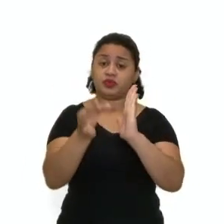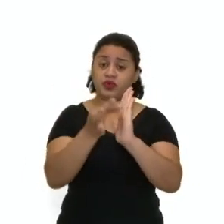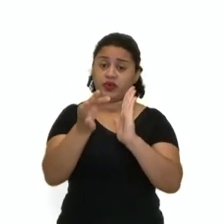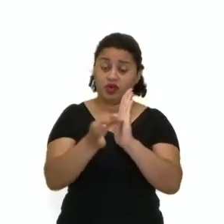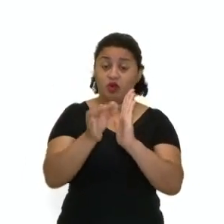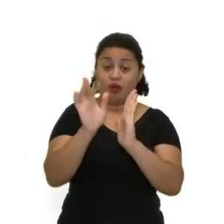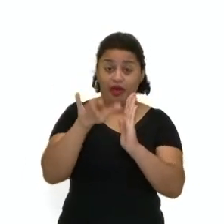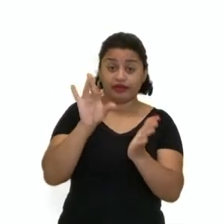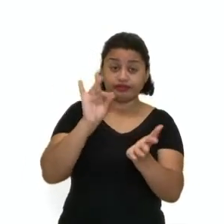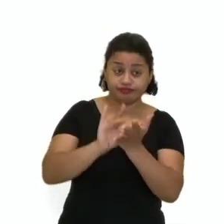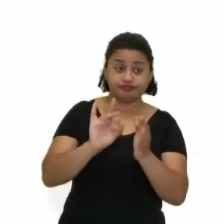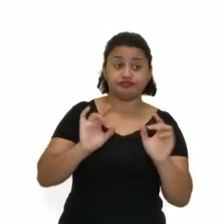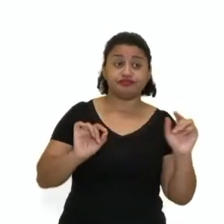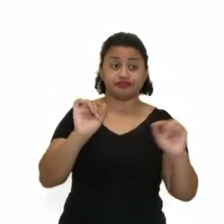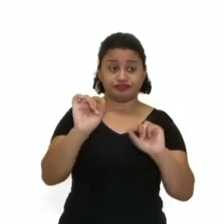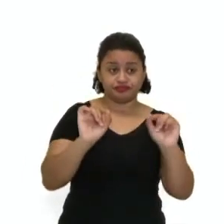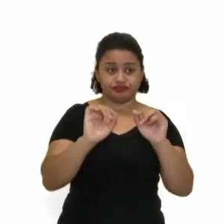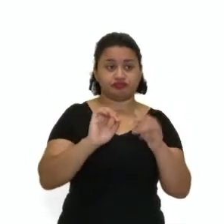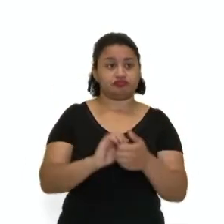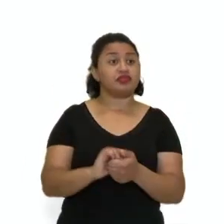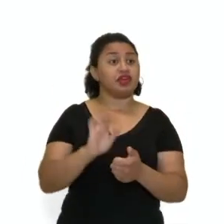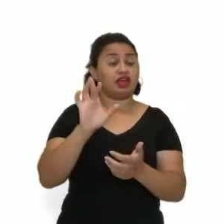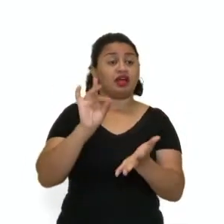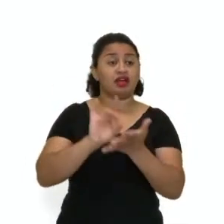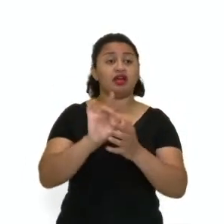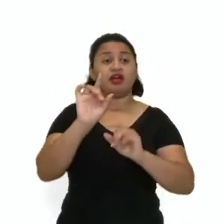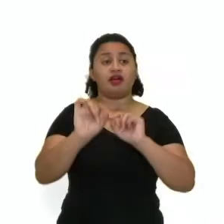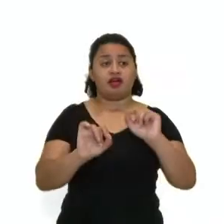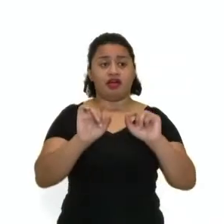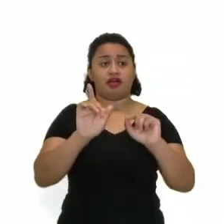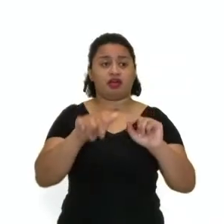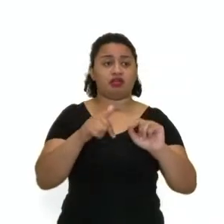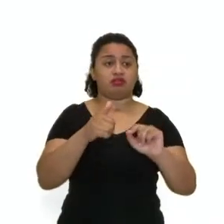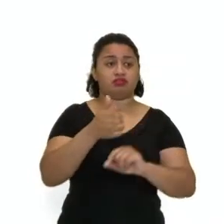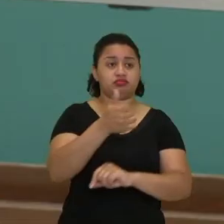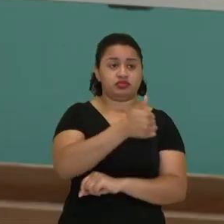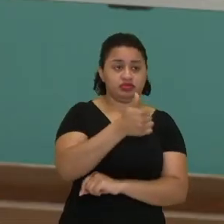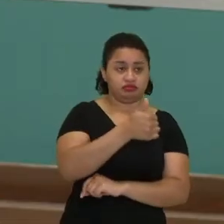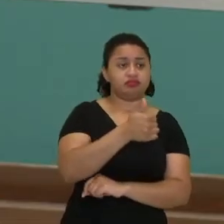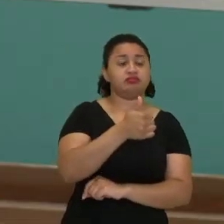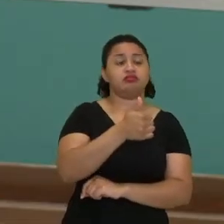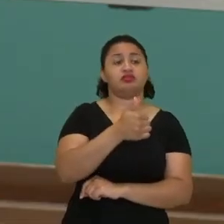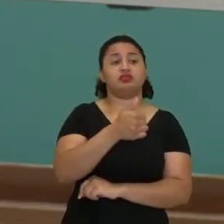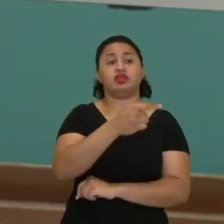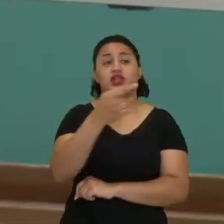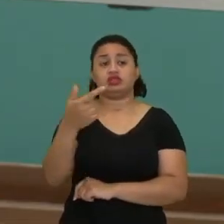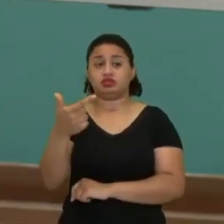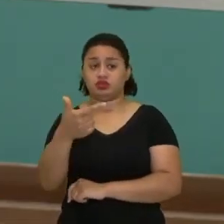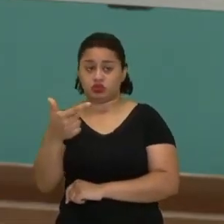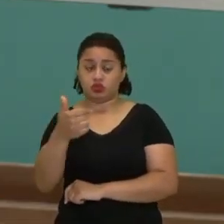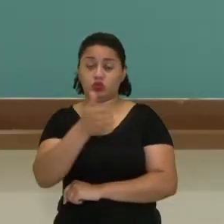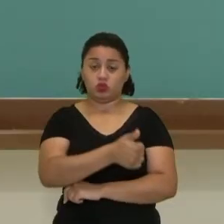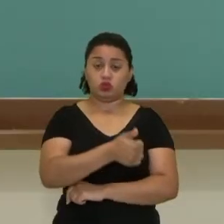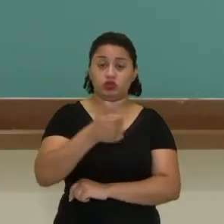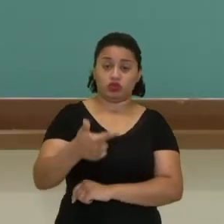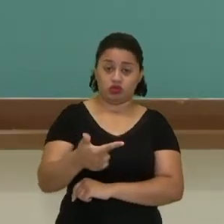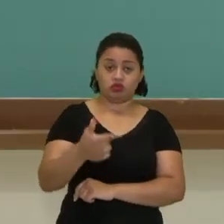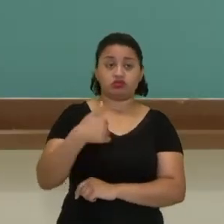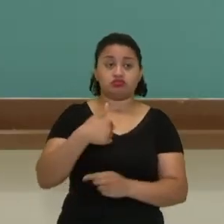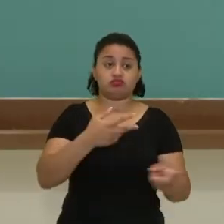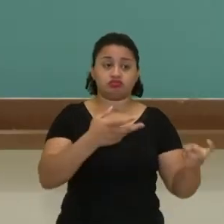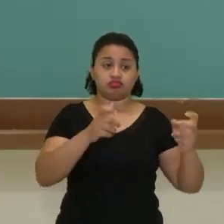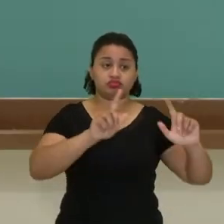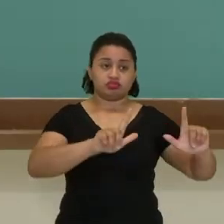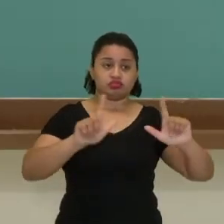fato são? Bom, as obras que são de fato impressionistas é a primeira obra e a segunda. Se você reparar, elas foram feitas